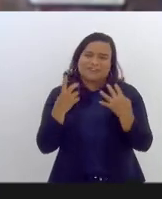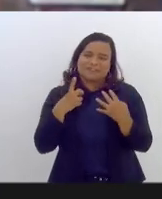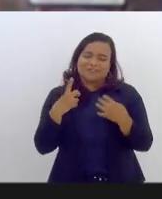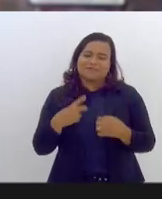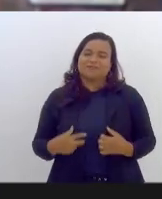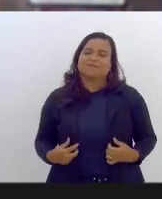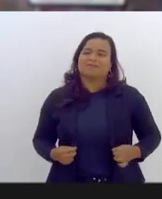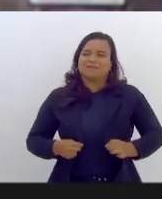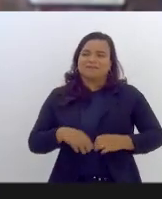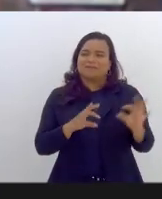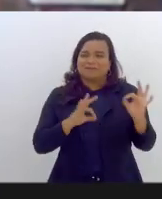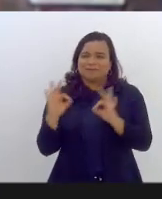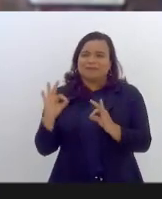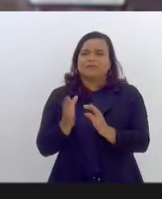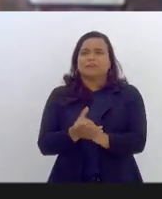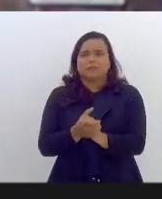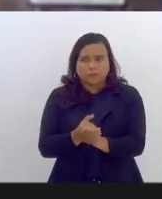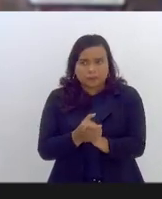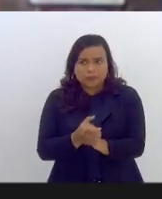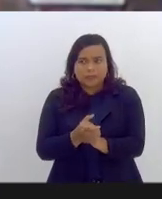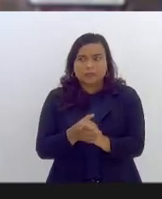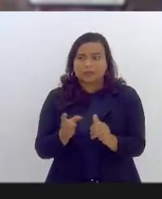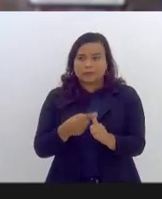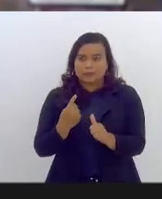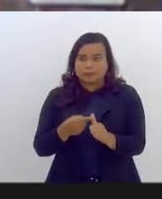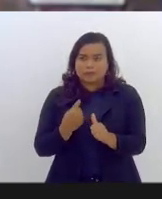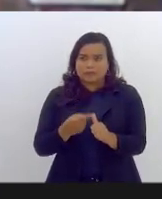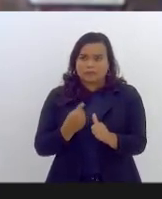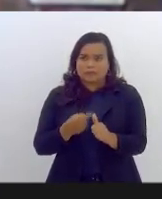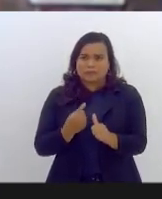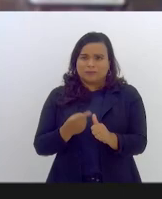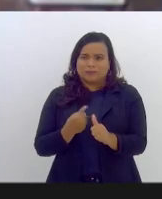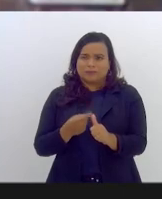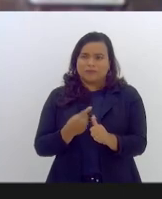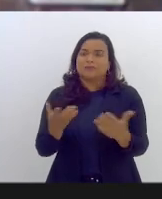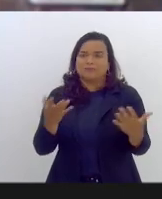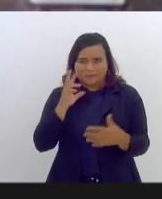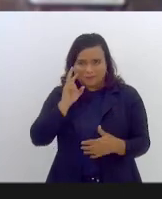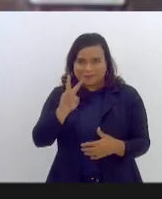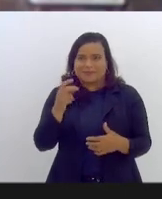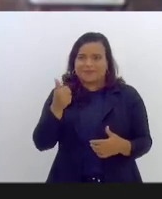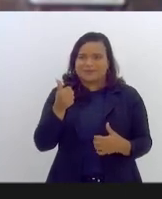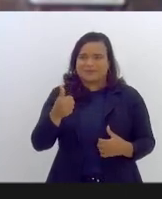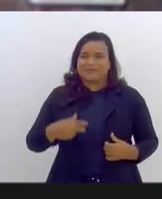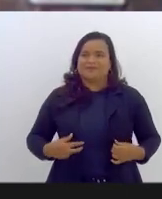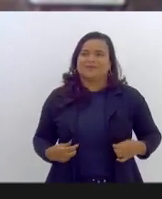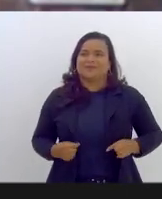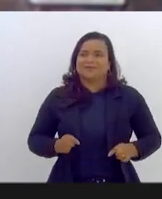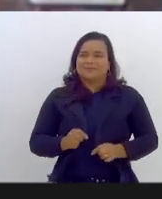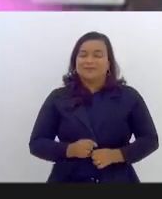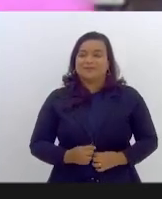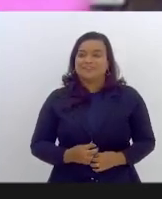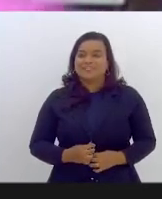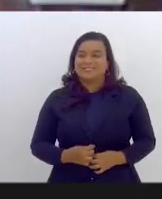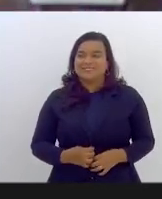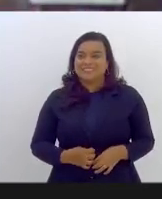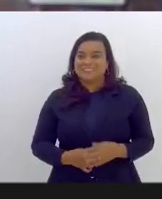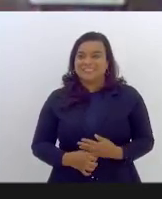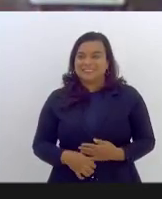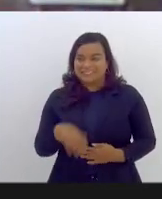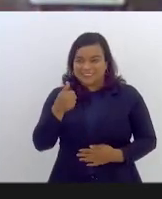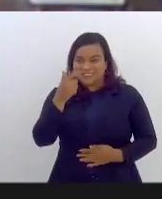todes. Flávia, só cumprimento... um momentinho, porque não estamos vendo a sua imagem. Agora apareceu. Flávia Foi? Oliveira agora